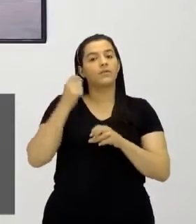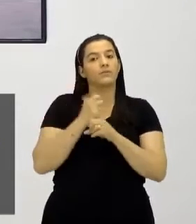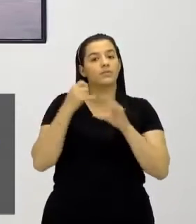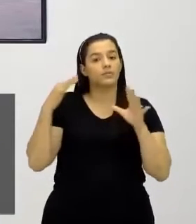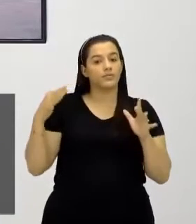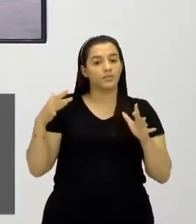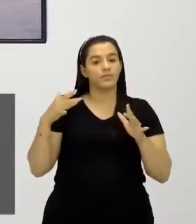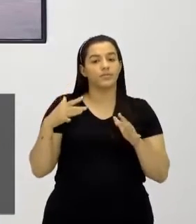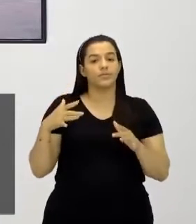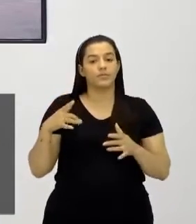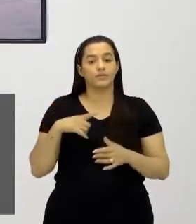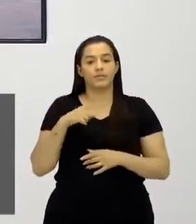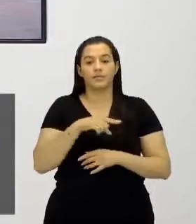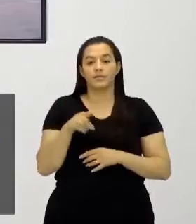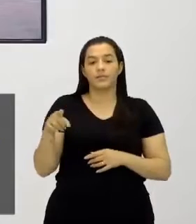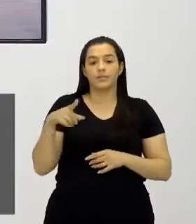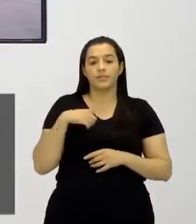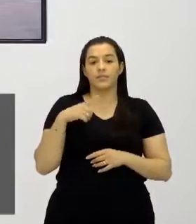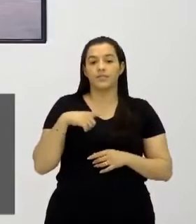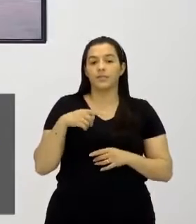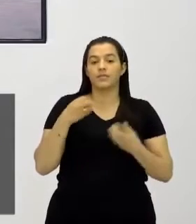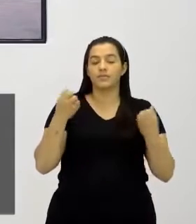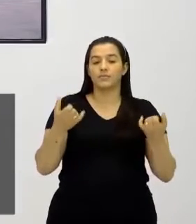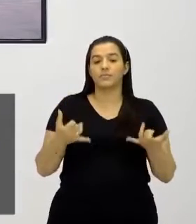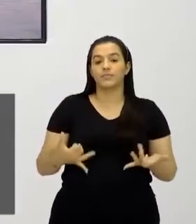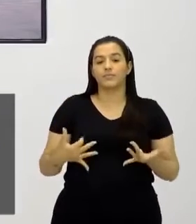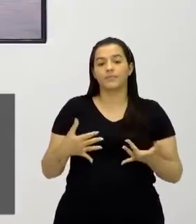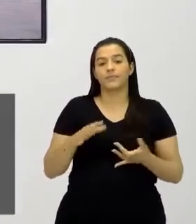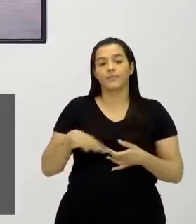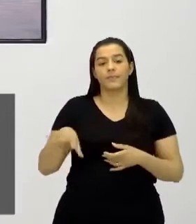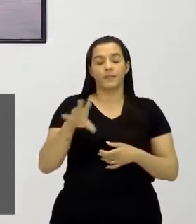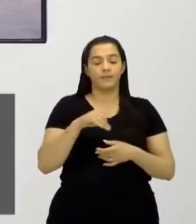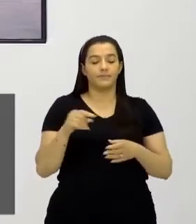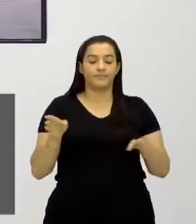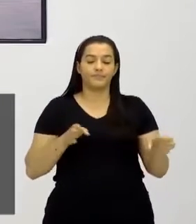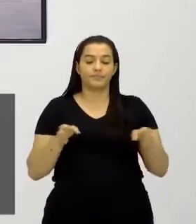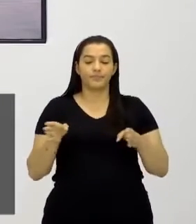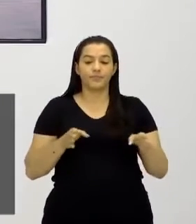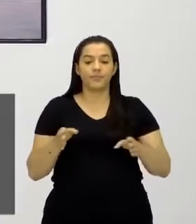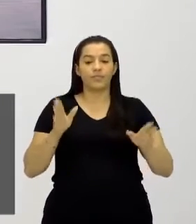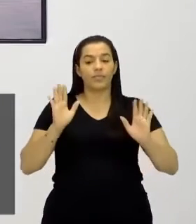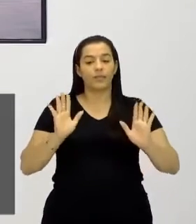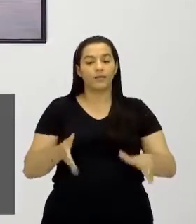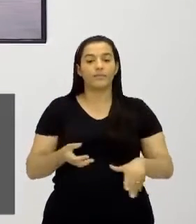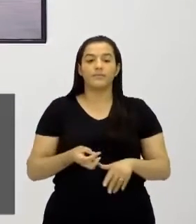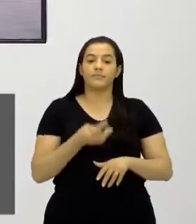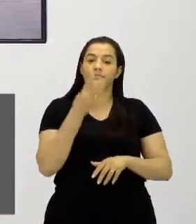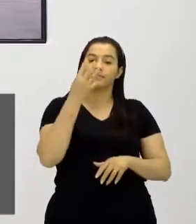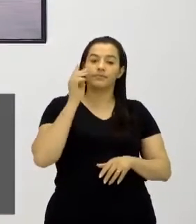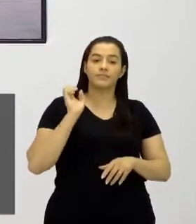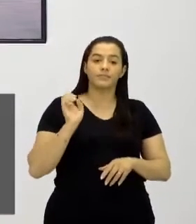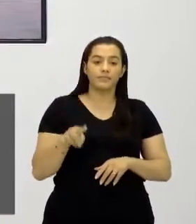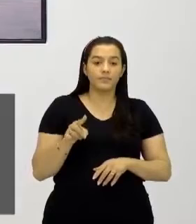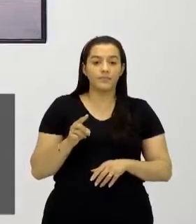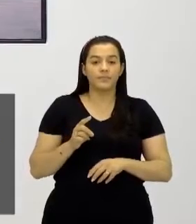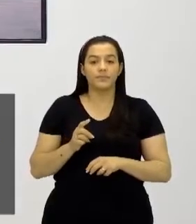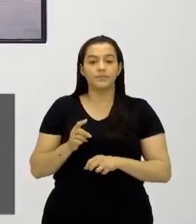vocês, o Manuel Ferreira dos Anjos, ele estava com mais de 3.000